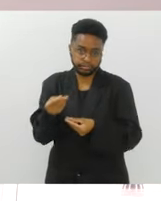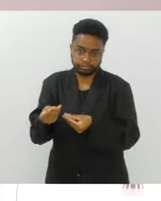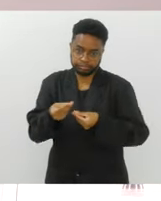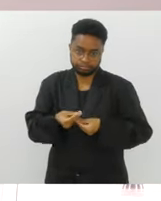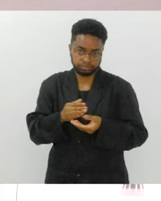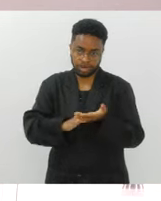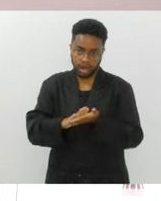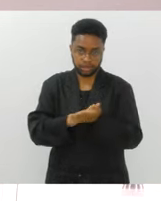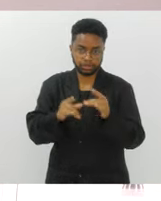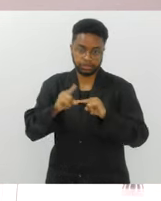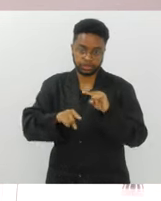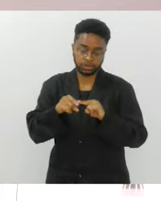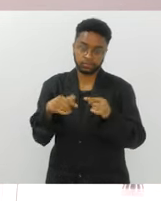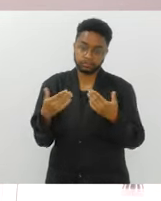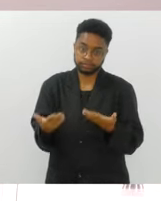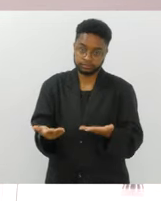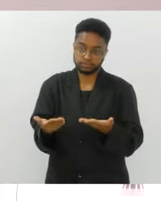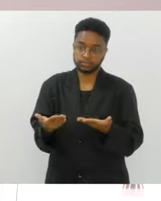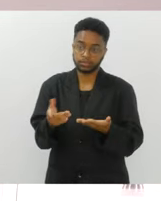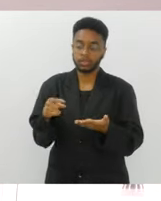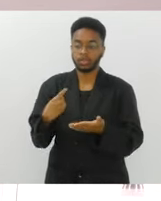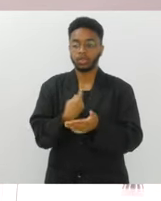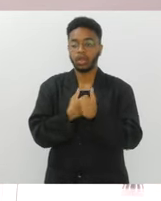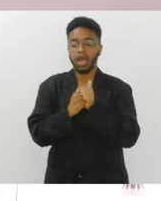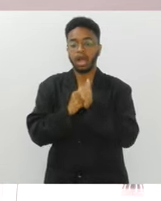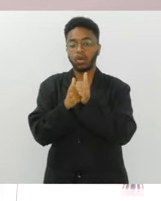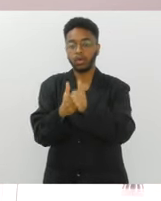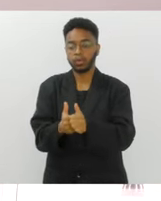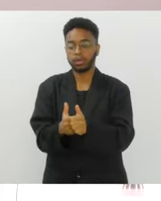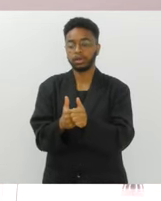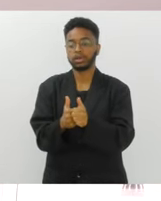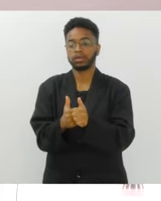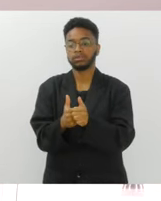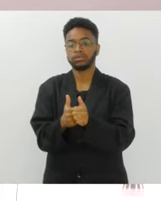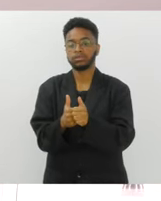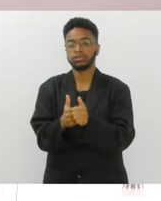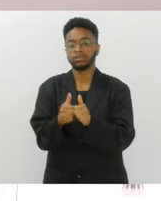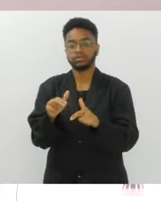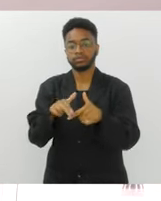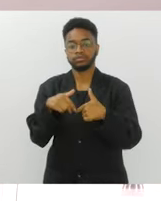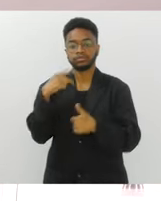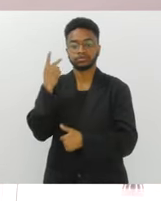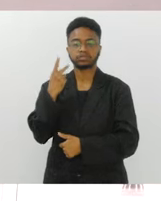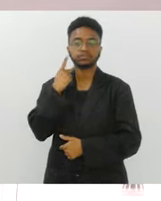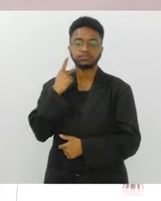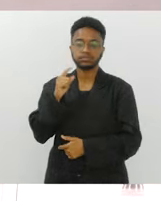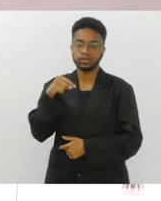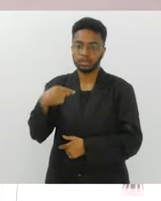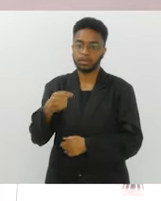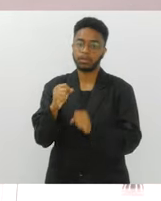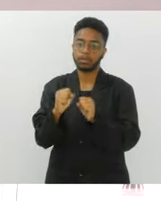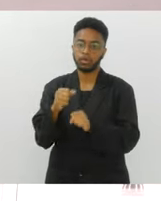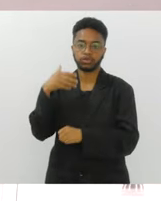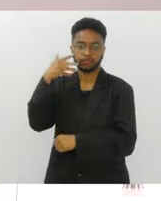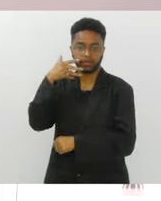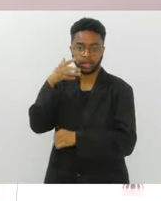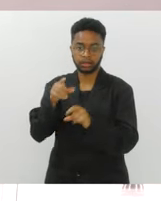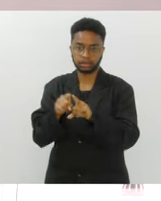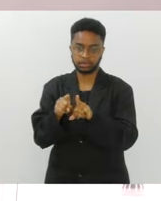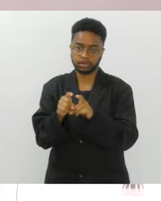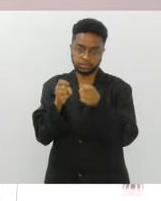a esse material. A gente tem acompanhado através do nosso procurador, que pode depois também falar um pouquinho,